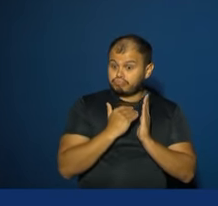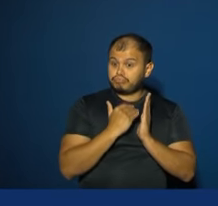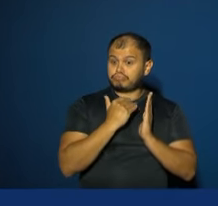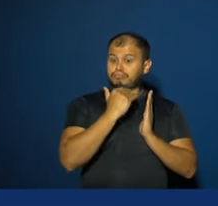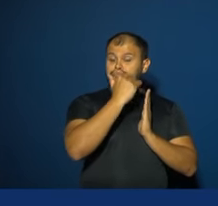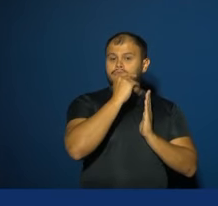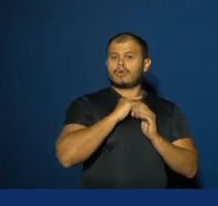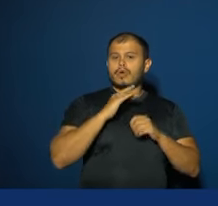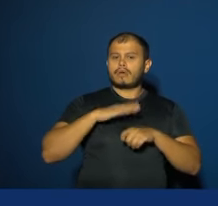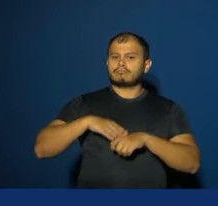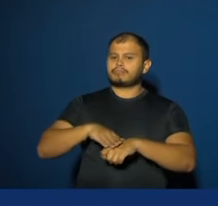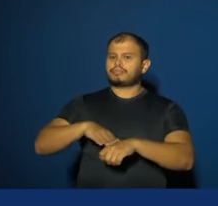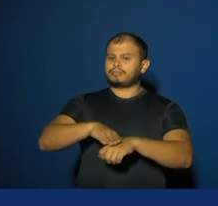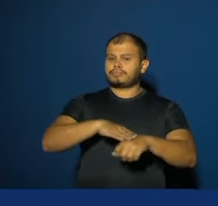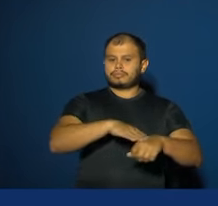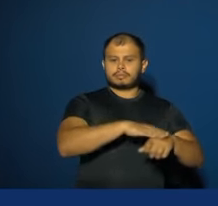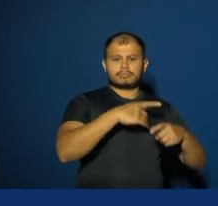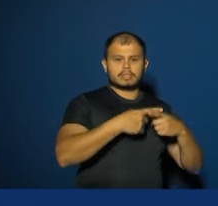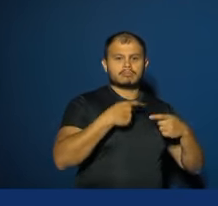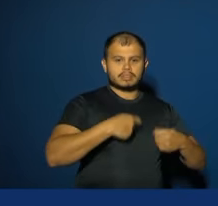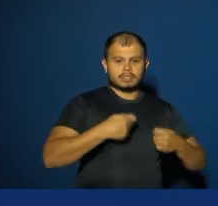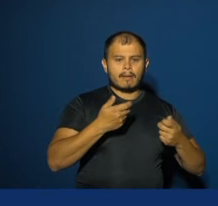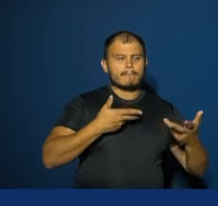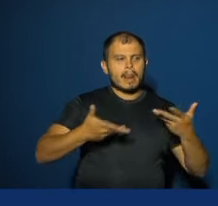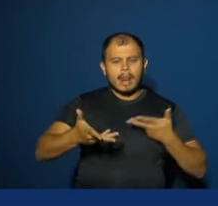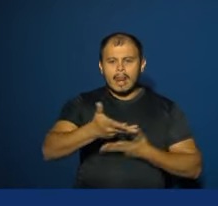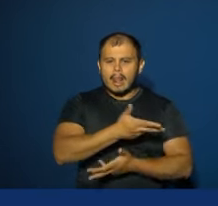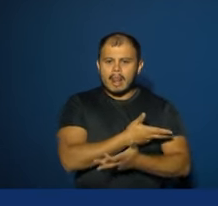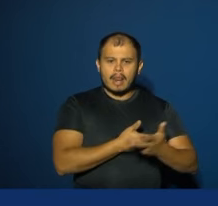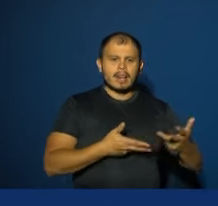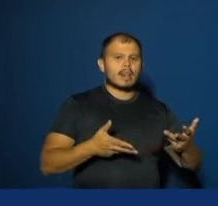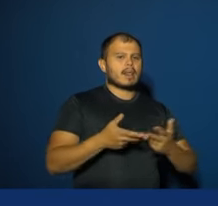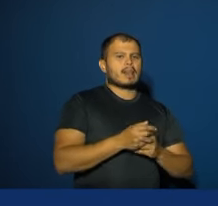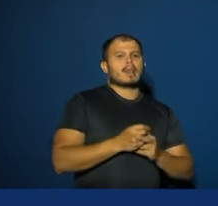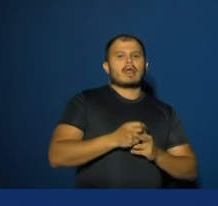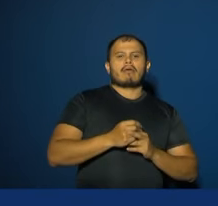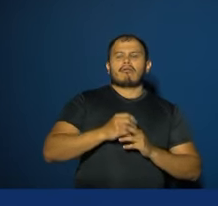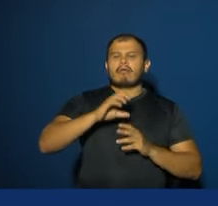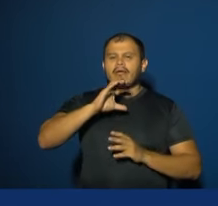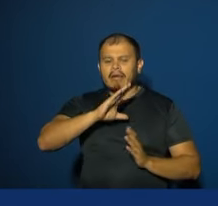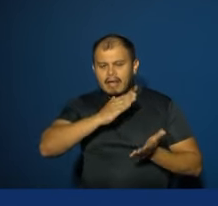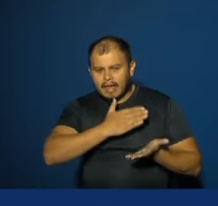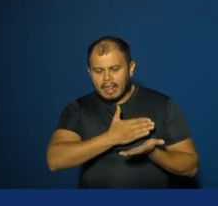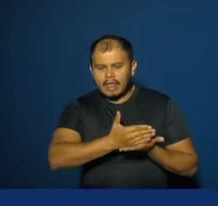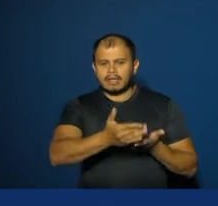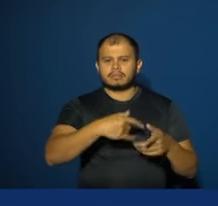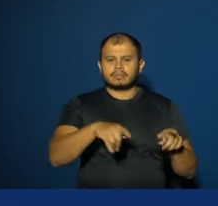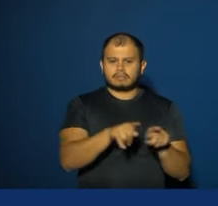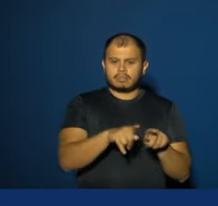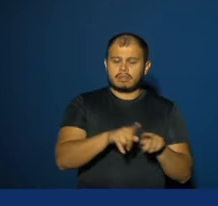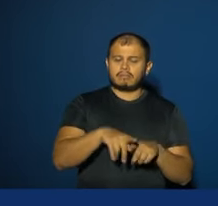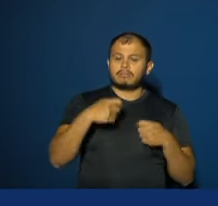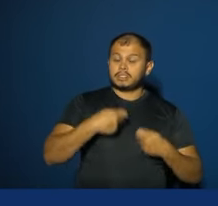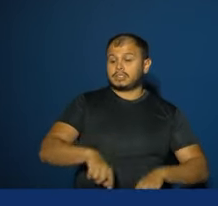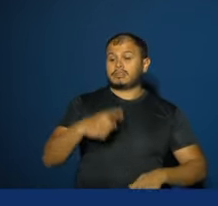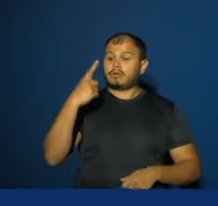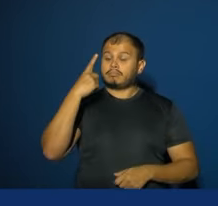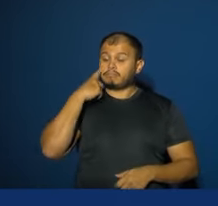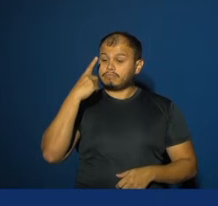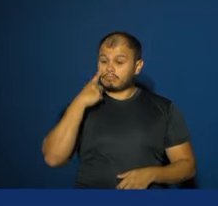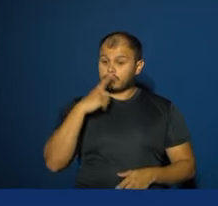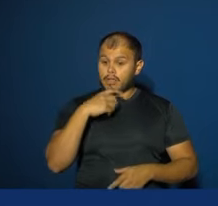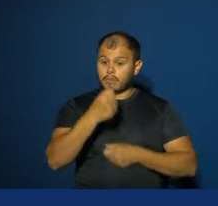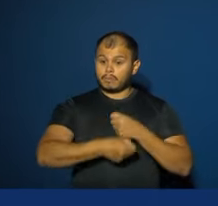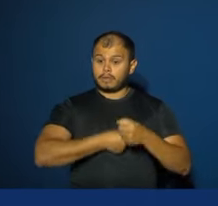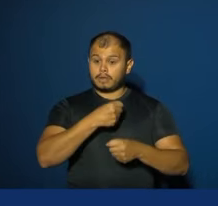mercado porque nós temos que discutir crédito nós temos que trabalhar pelo cumprimento do arcabouço fiscal e ter um ano exitoso